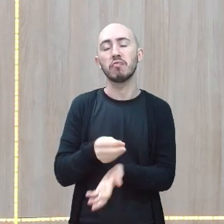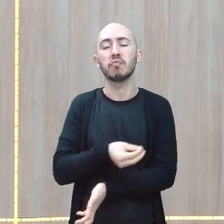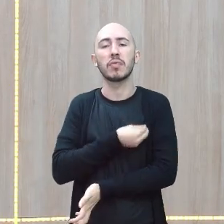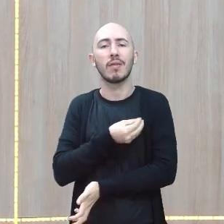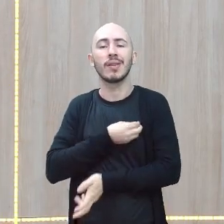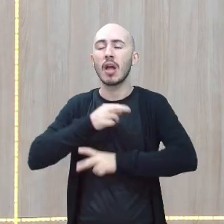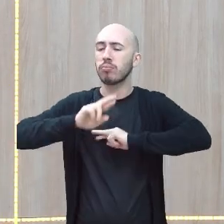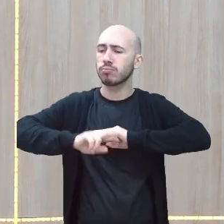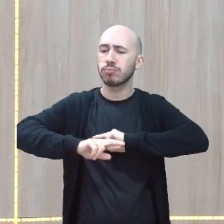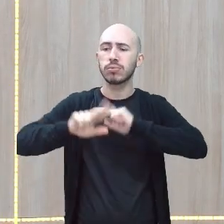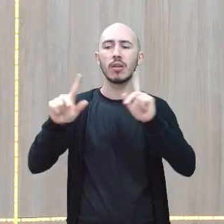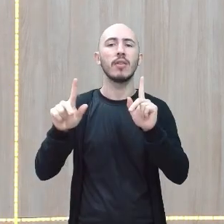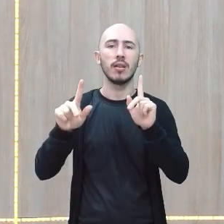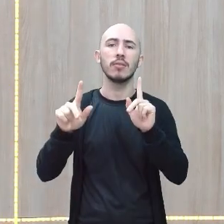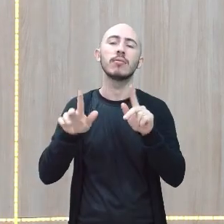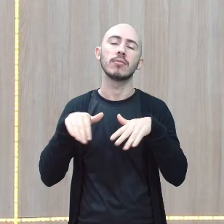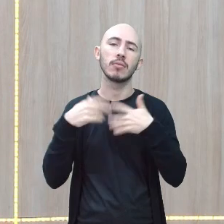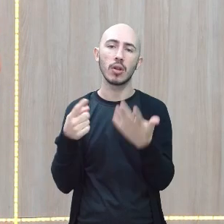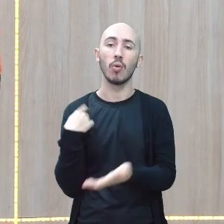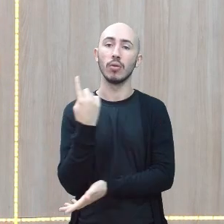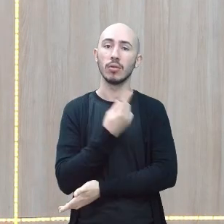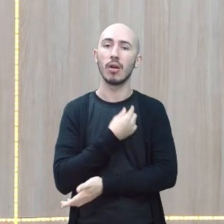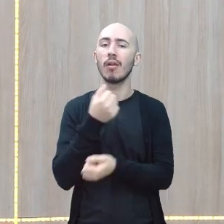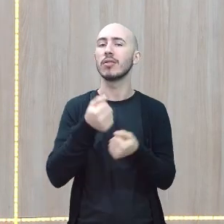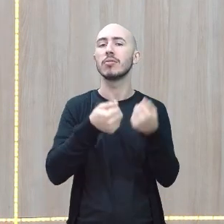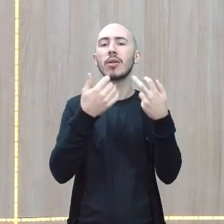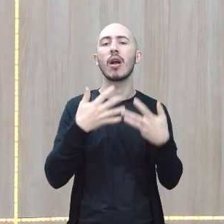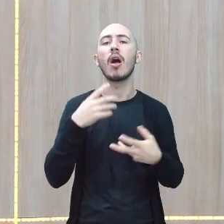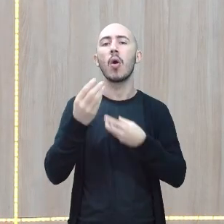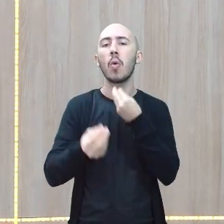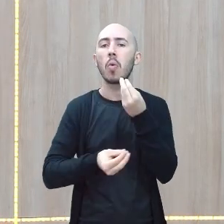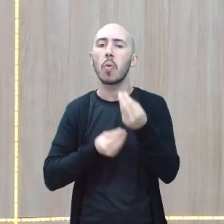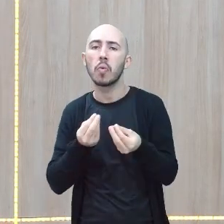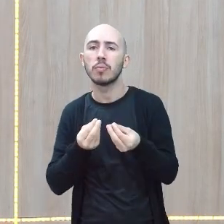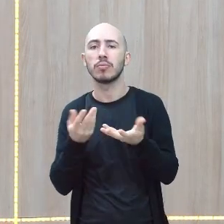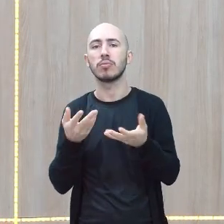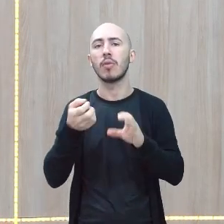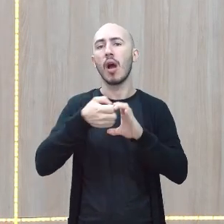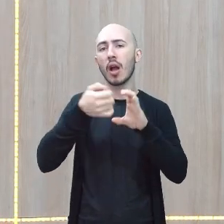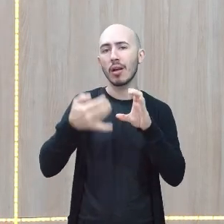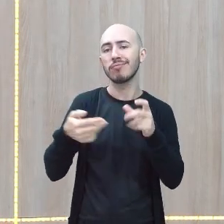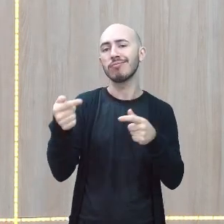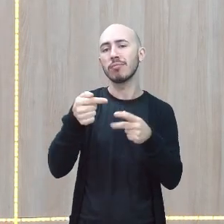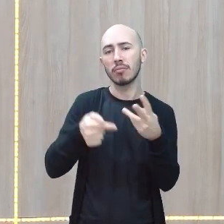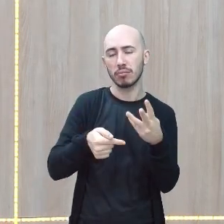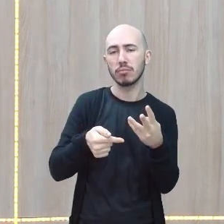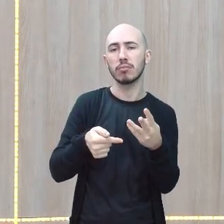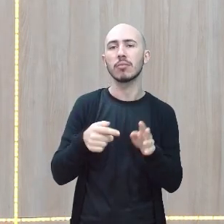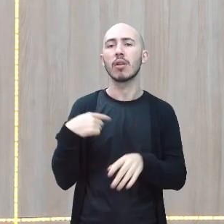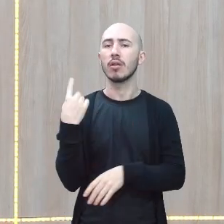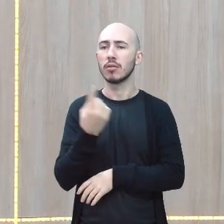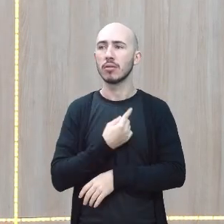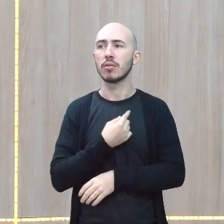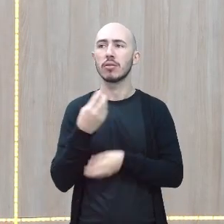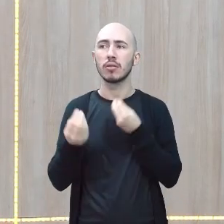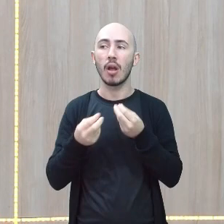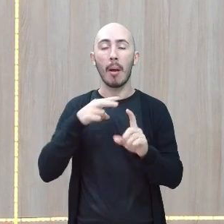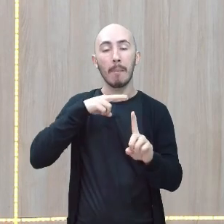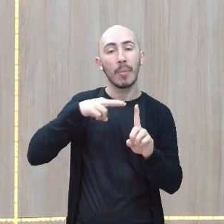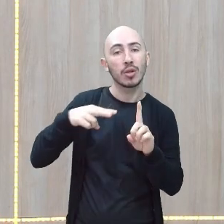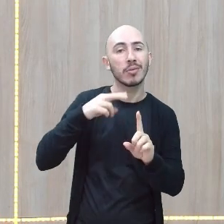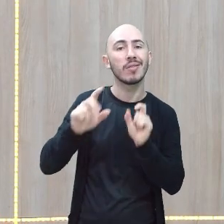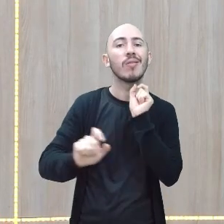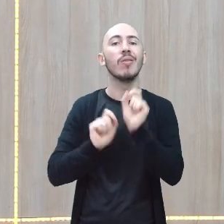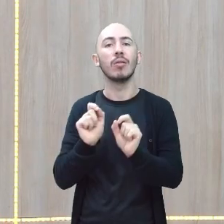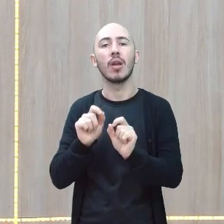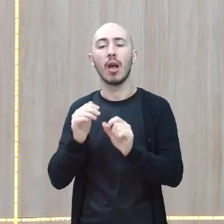diferente, e a gente poderia dizer até que sob determinados aspectos, né, se a gente colocar dentro da perspectiva daquilo